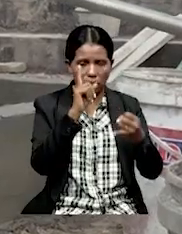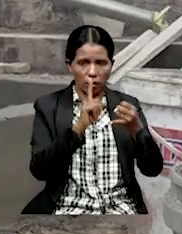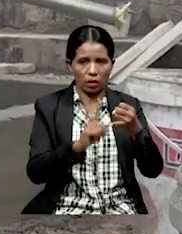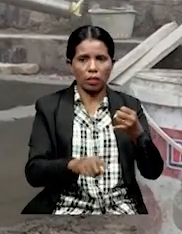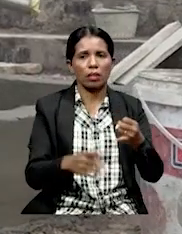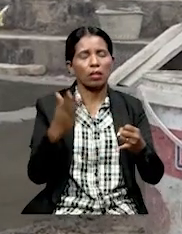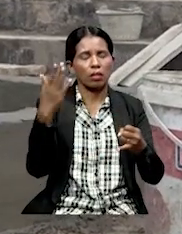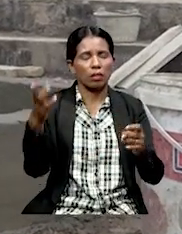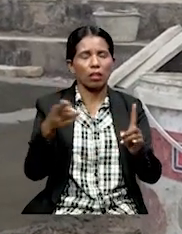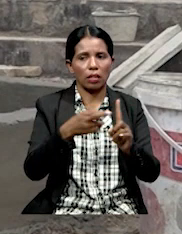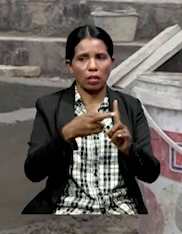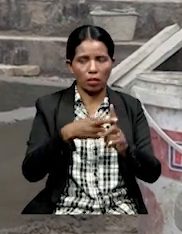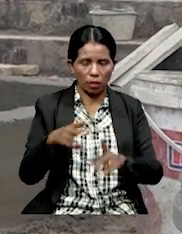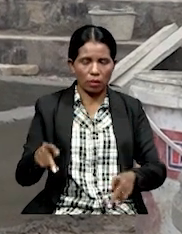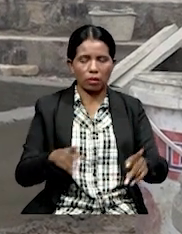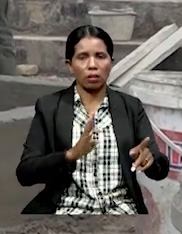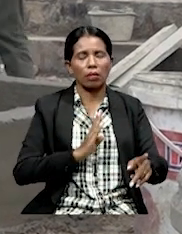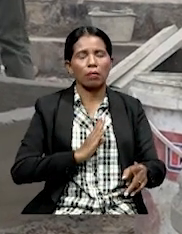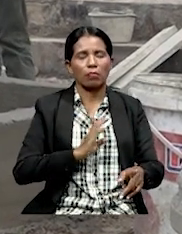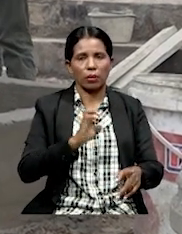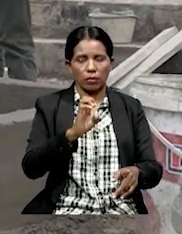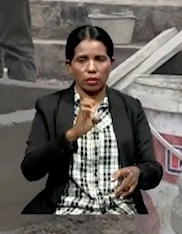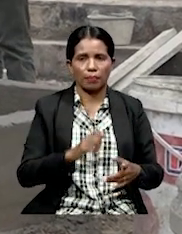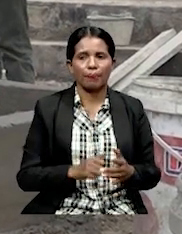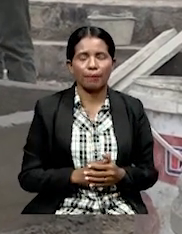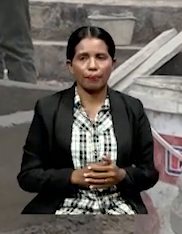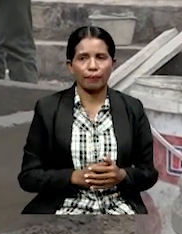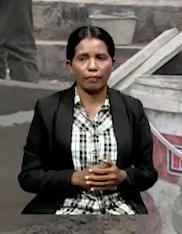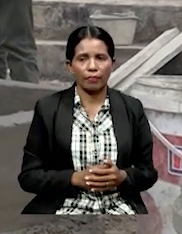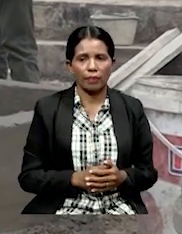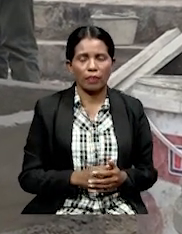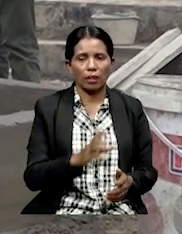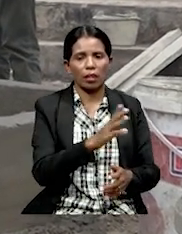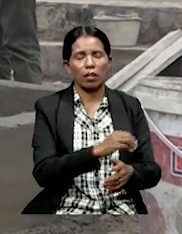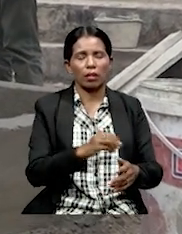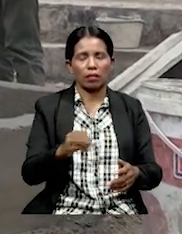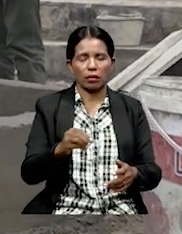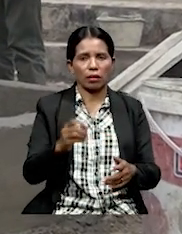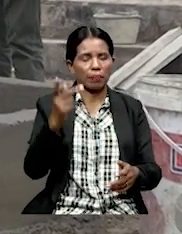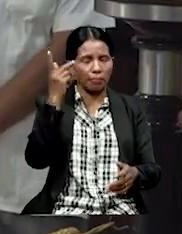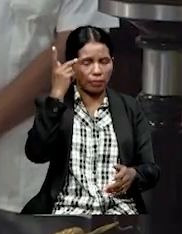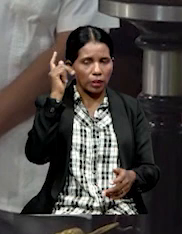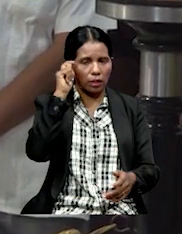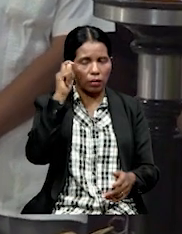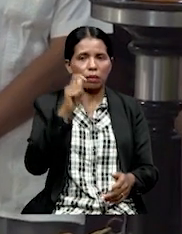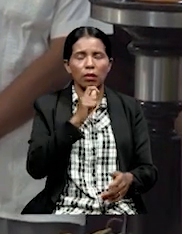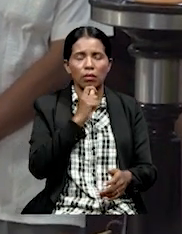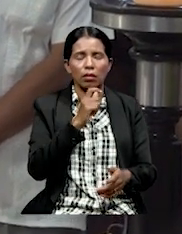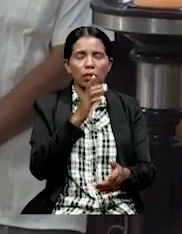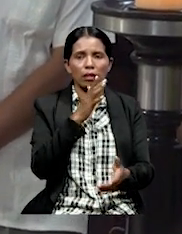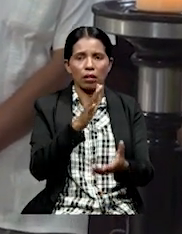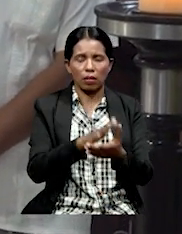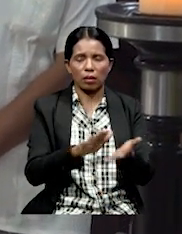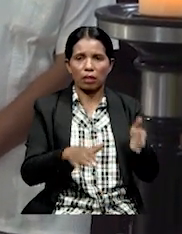e a cemitério público becusim. Saudosa Isabel da Costa Ferreira, esposa primeiro-ministro Tauro Matanruak, hakoto